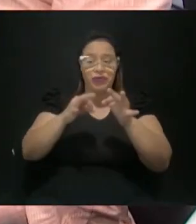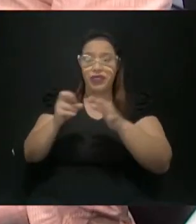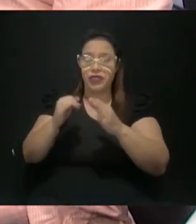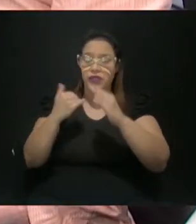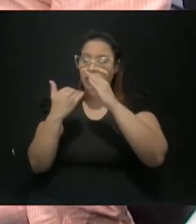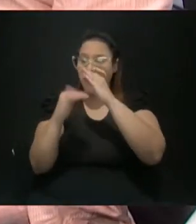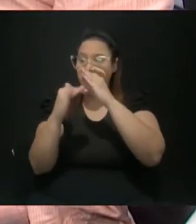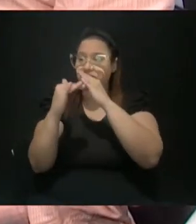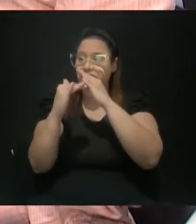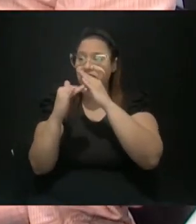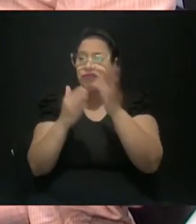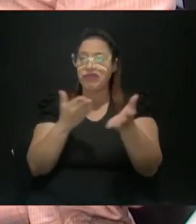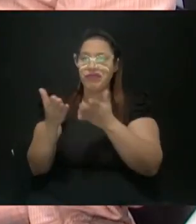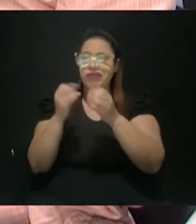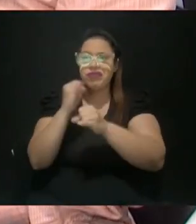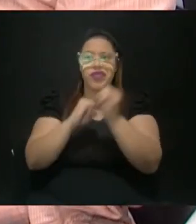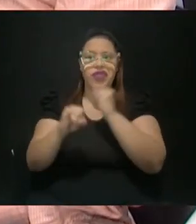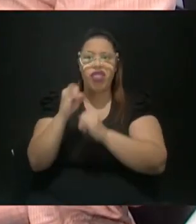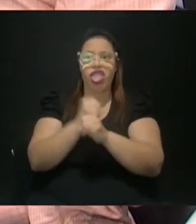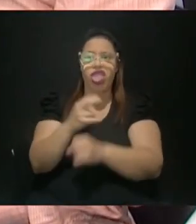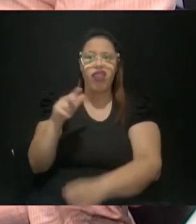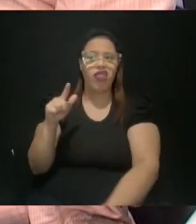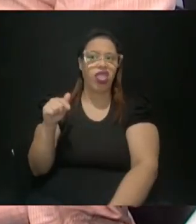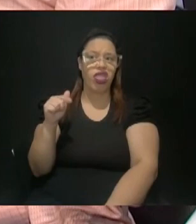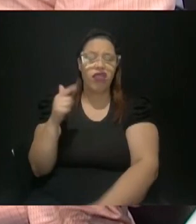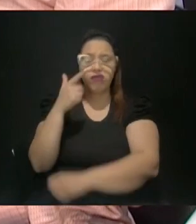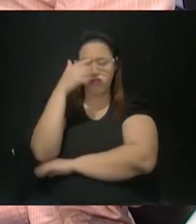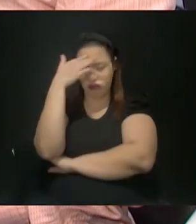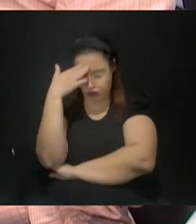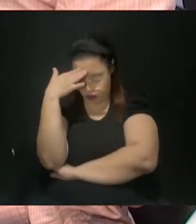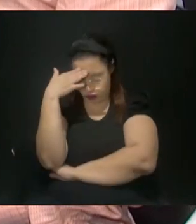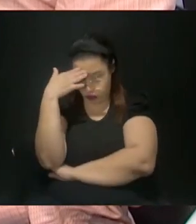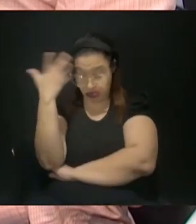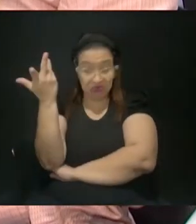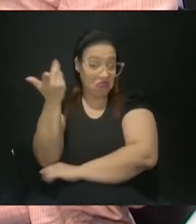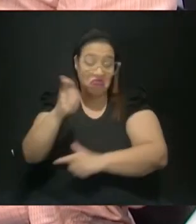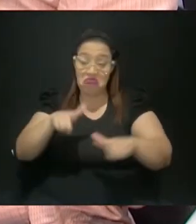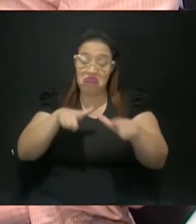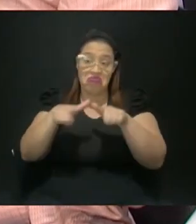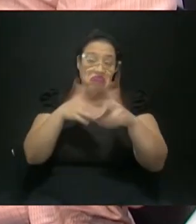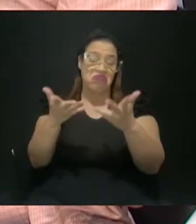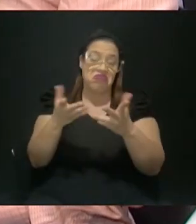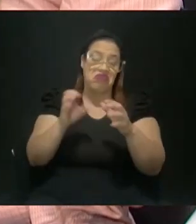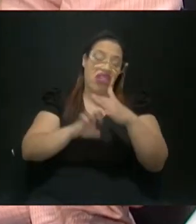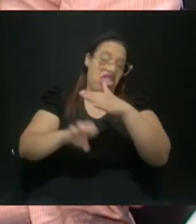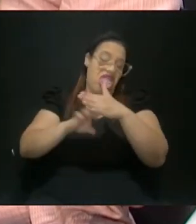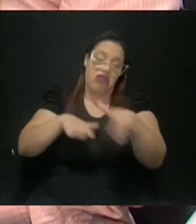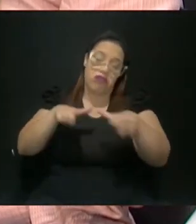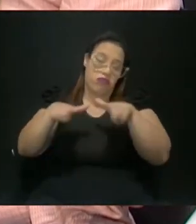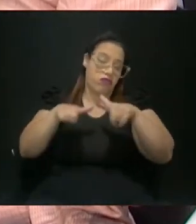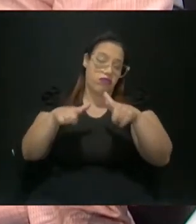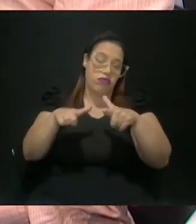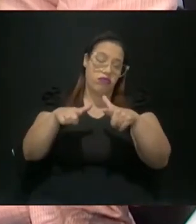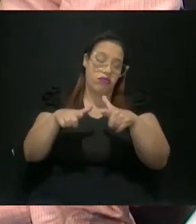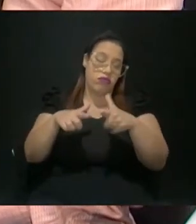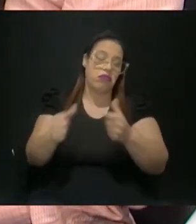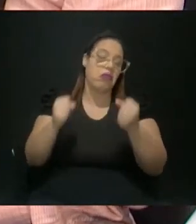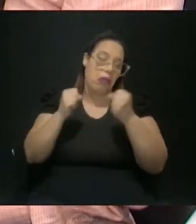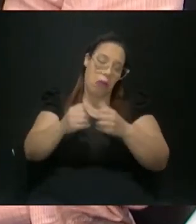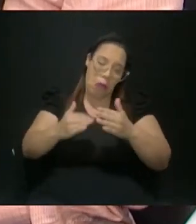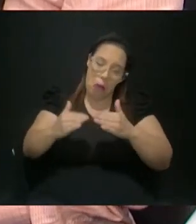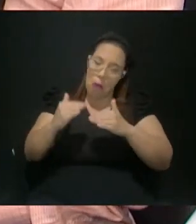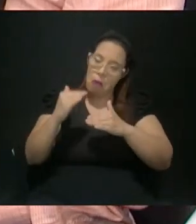não tem internet. Então, sem isso, a gente não trabalha, né? A empresa não trabalha. Então, para que a empresa possa desenvolver o que ela